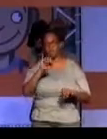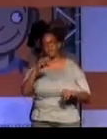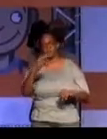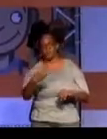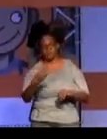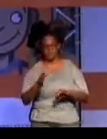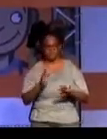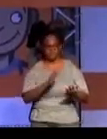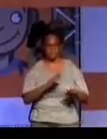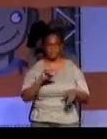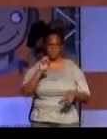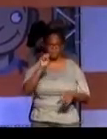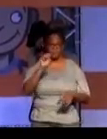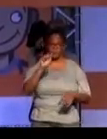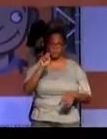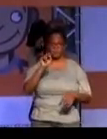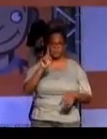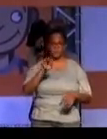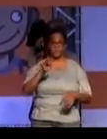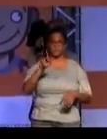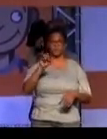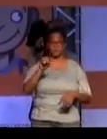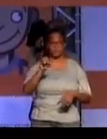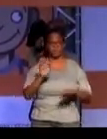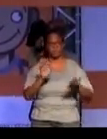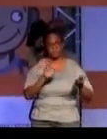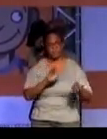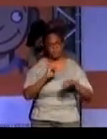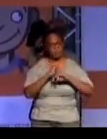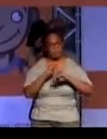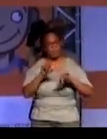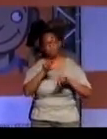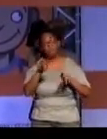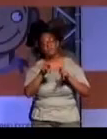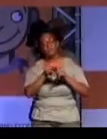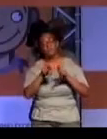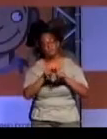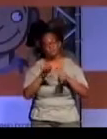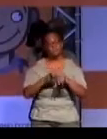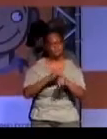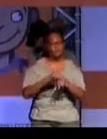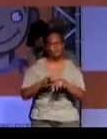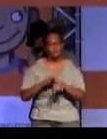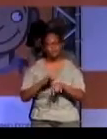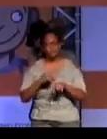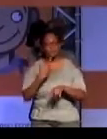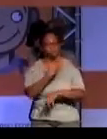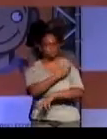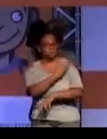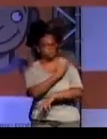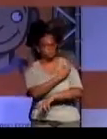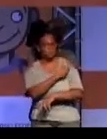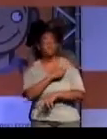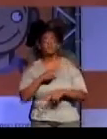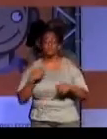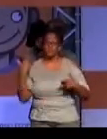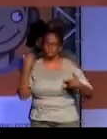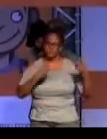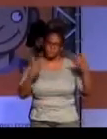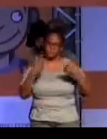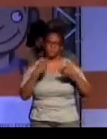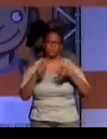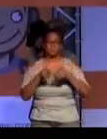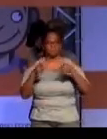Aqui o sarampo, para dizer para vocês também, com a estratégia de vacinação maciça em